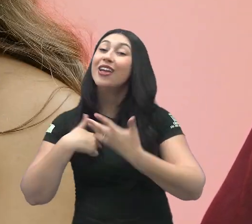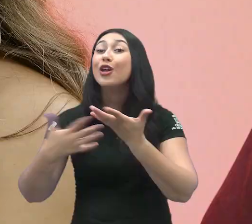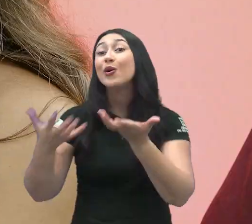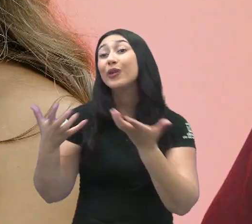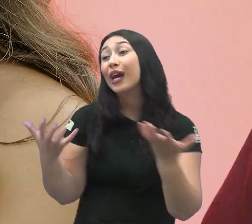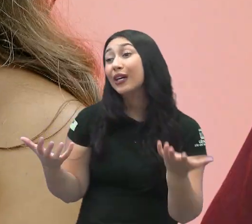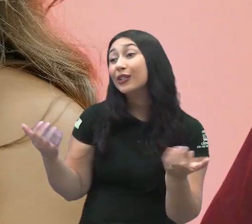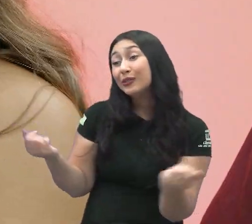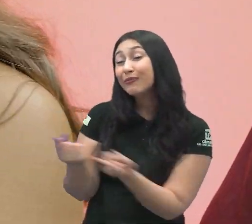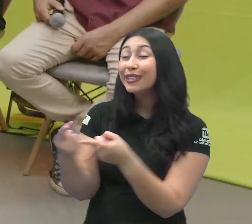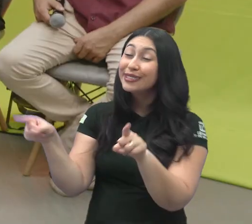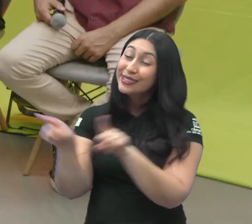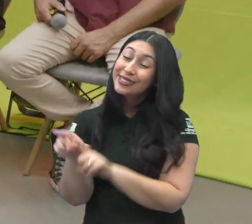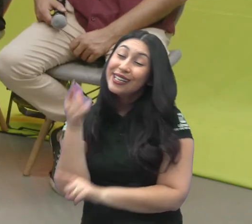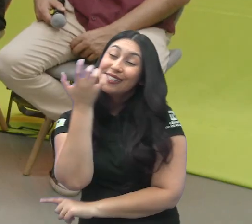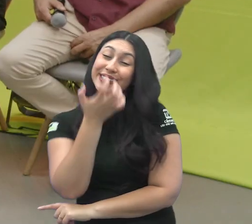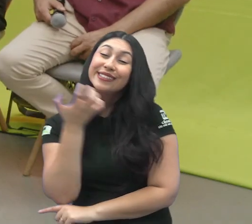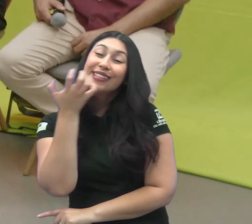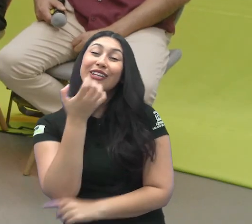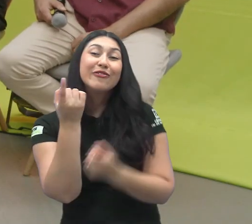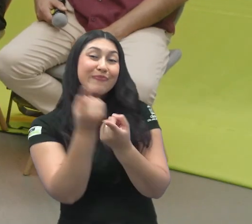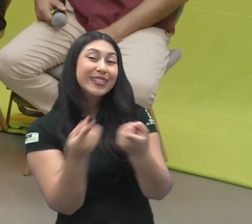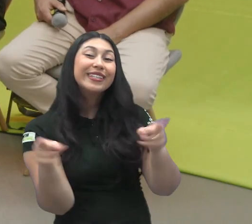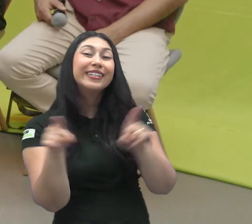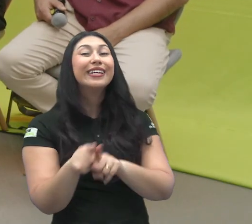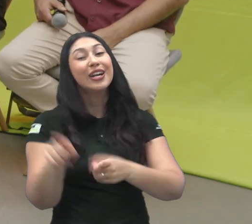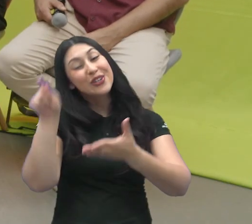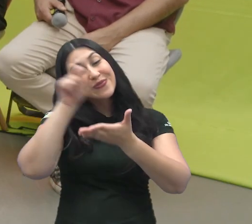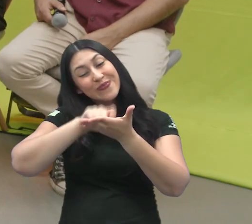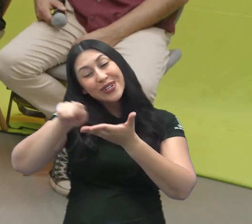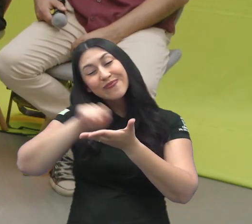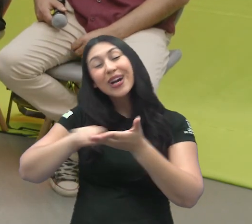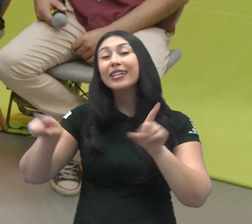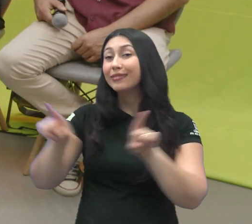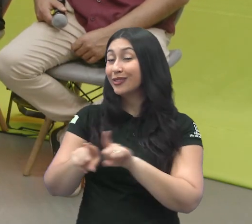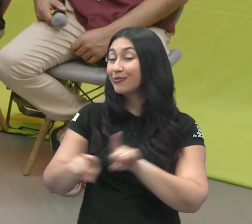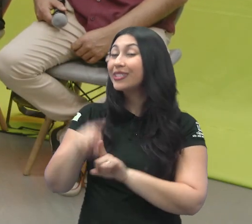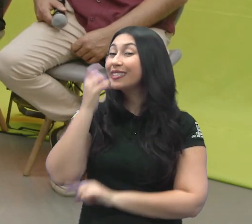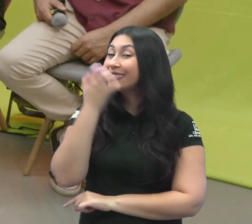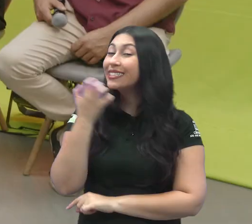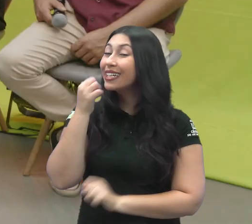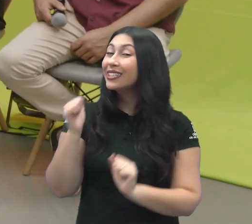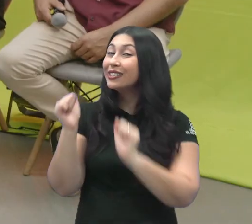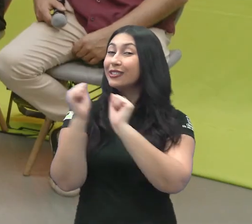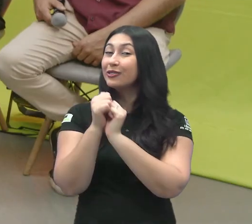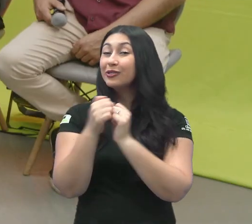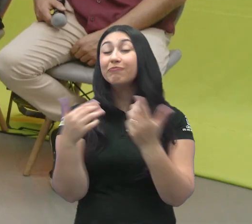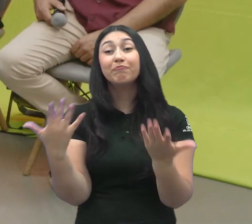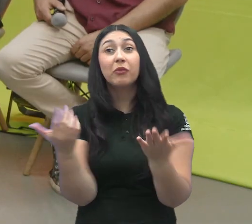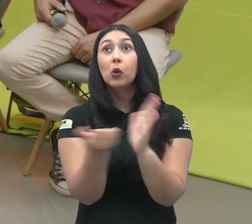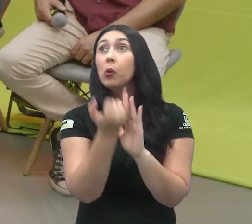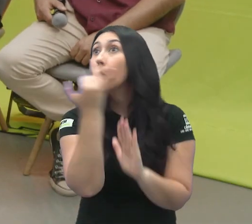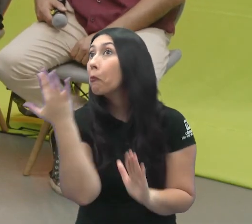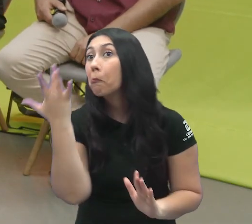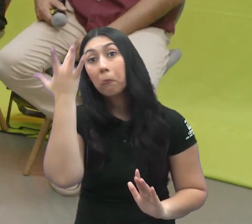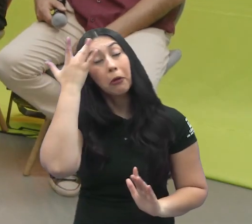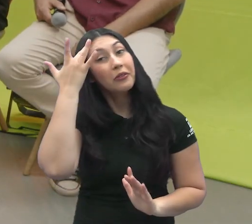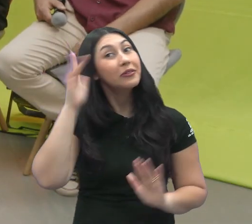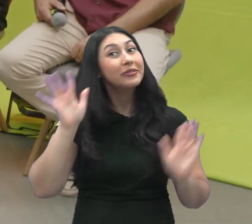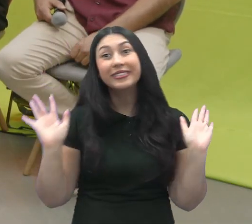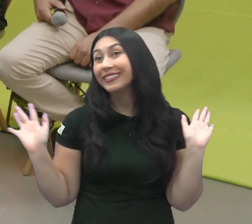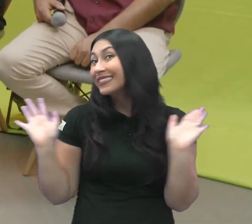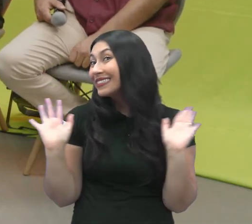cantando comigo. Legal. Gravando as parcerias, além de compor juntas, interpretando também. Legal. Não tem quantidade ainda de música,